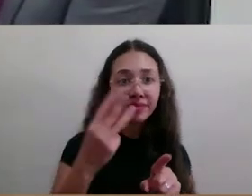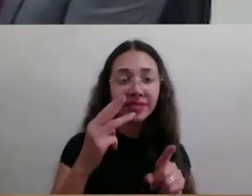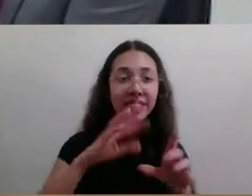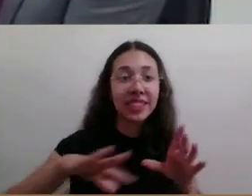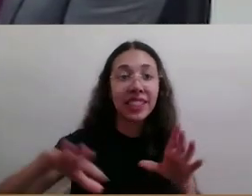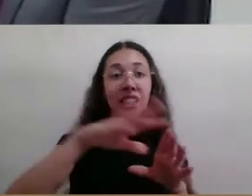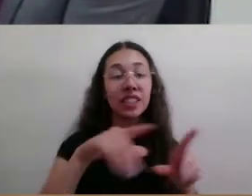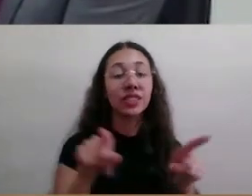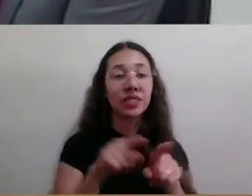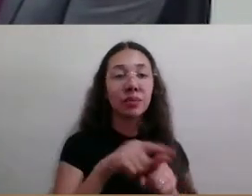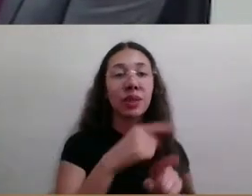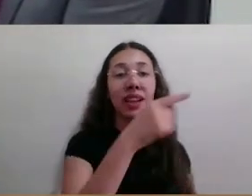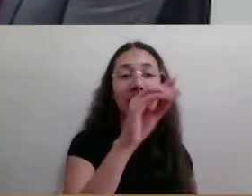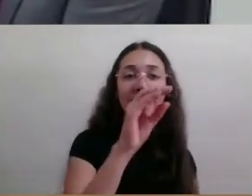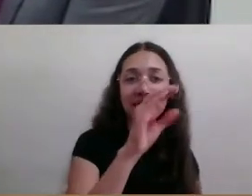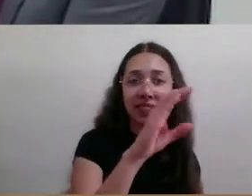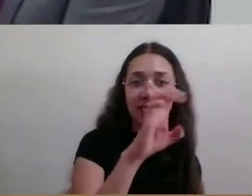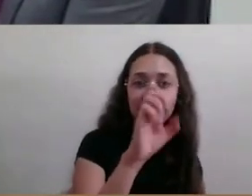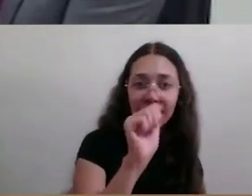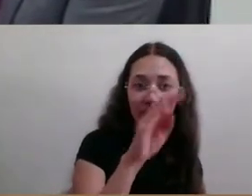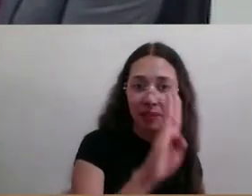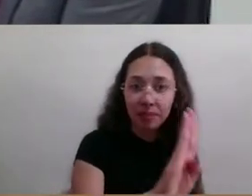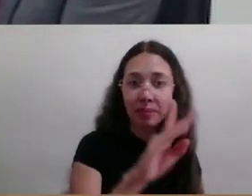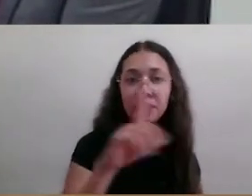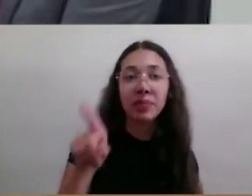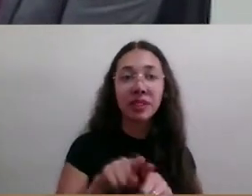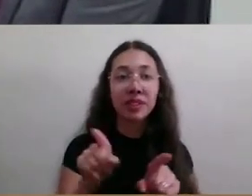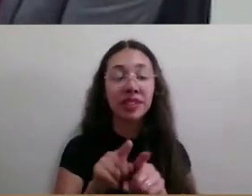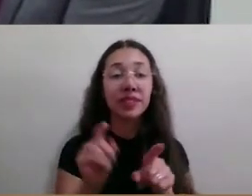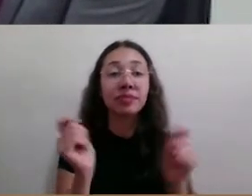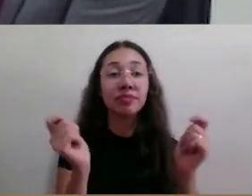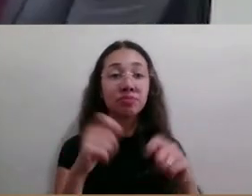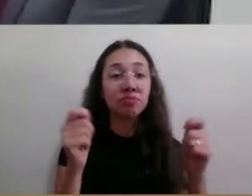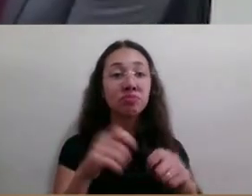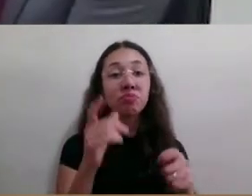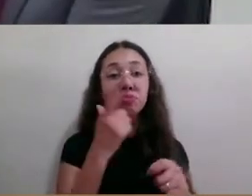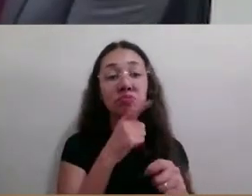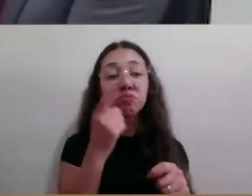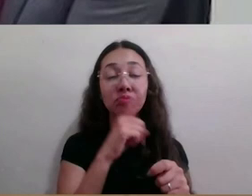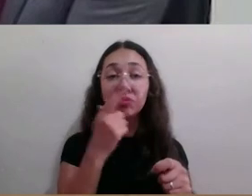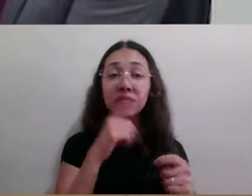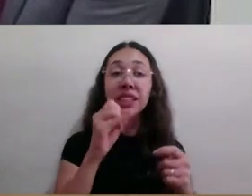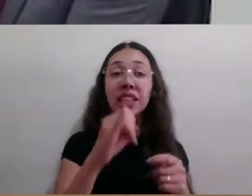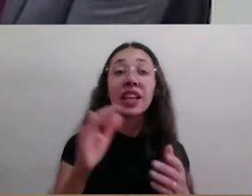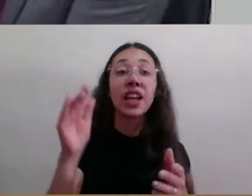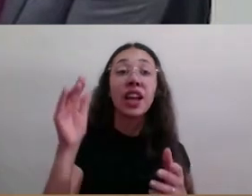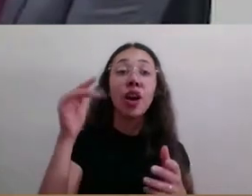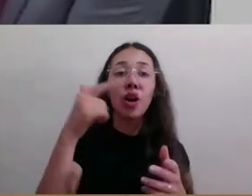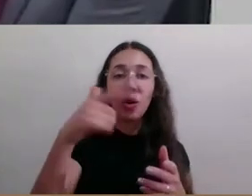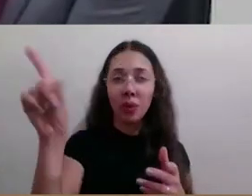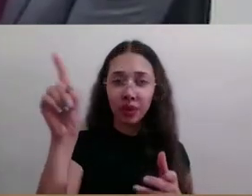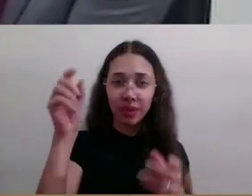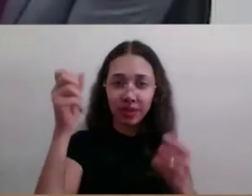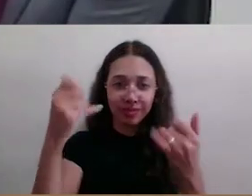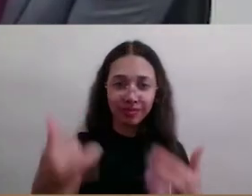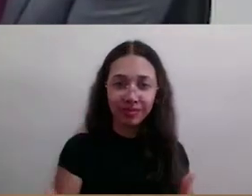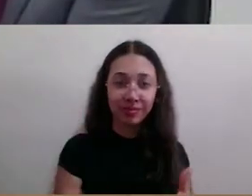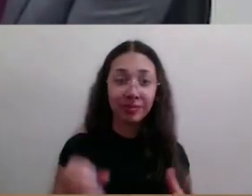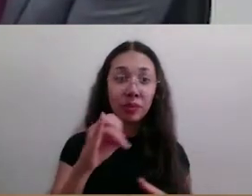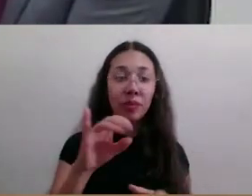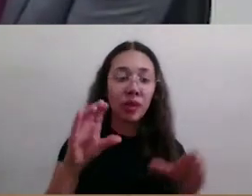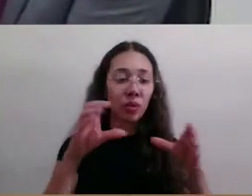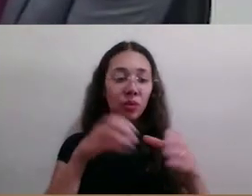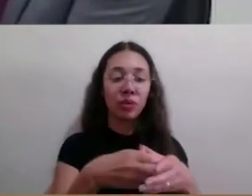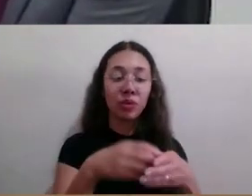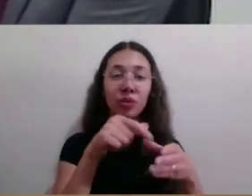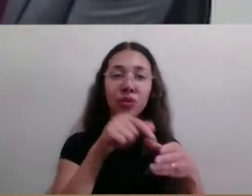de Atendimento de Demandas Judiciais, para receber e implantar os benefícios. E um último detalhe é que, como a estrutura do núcleo ela é